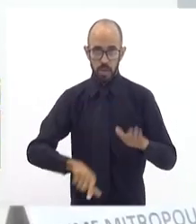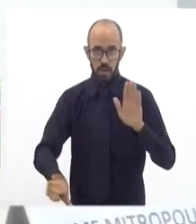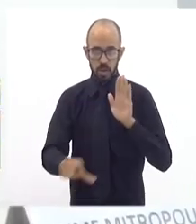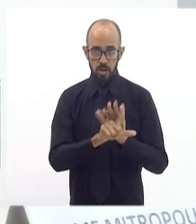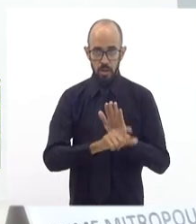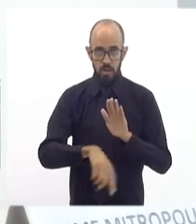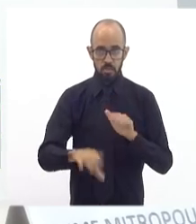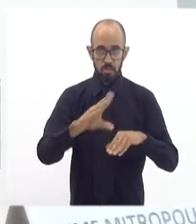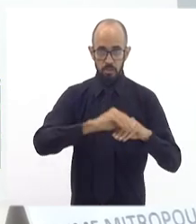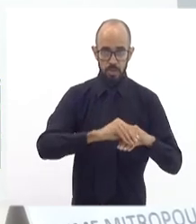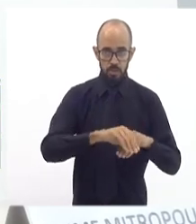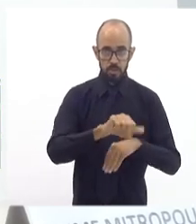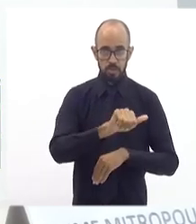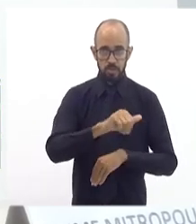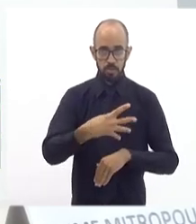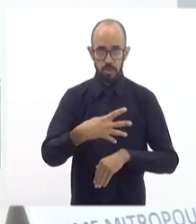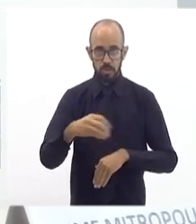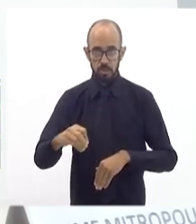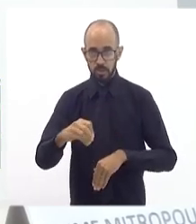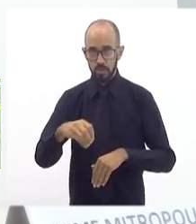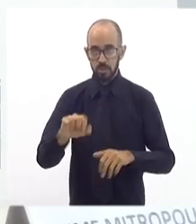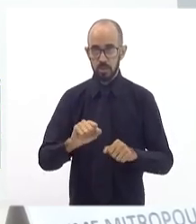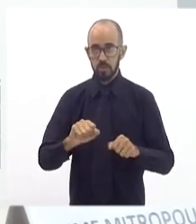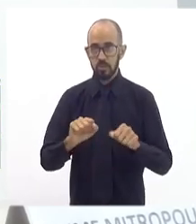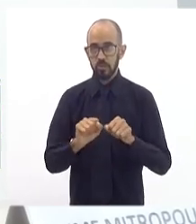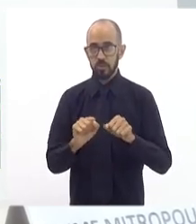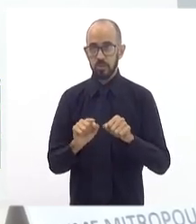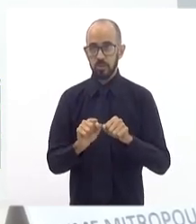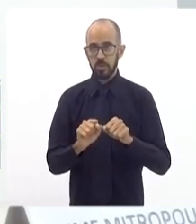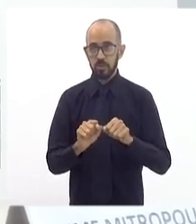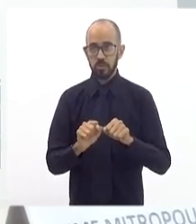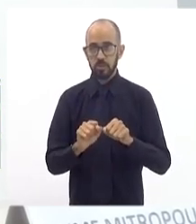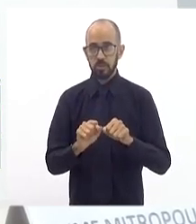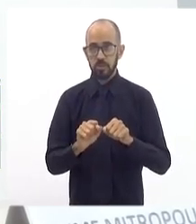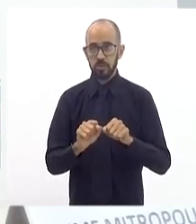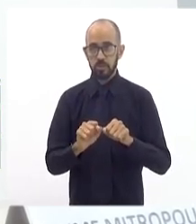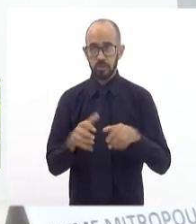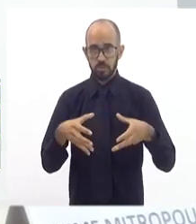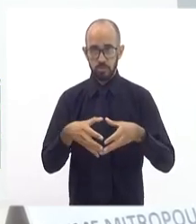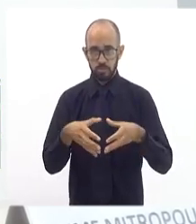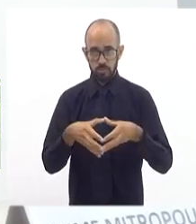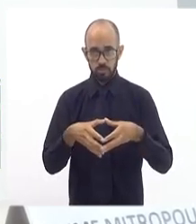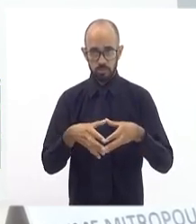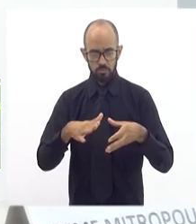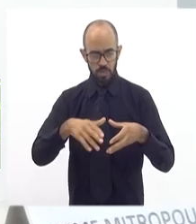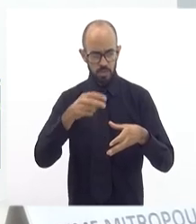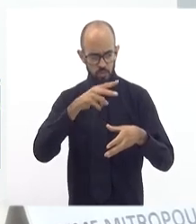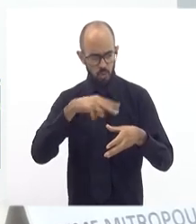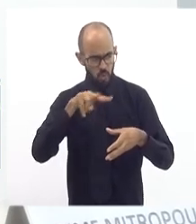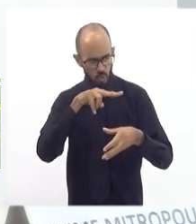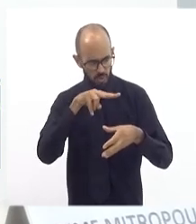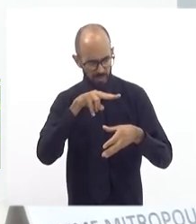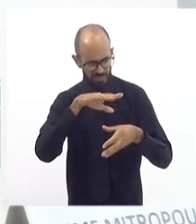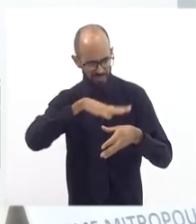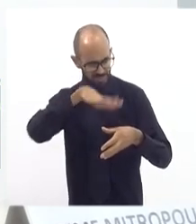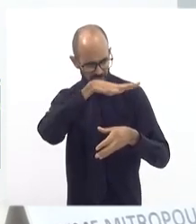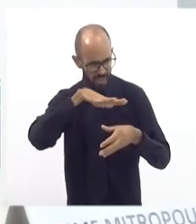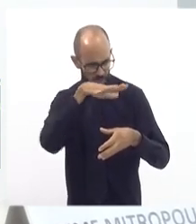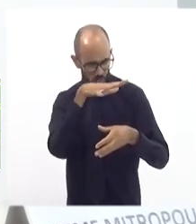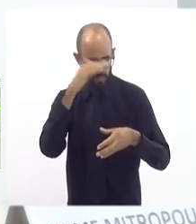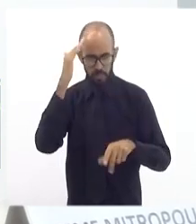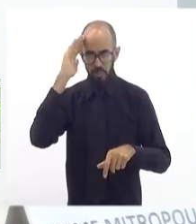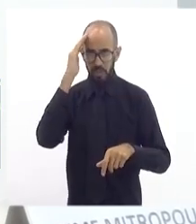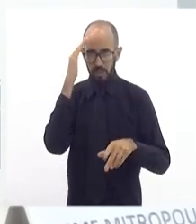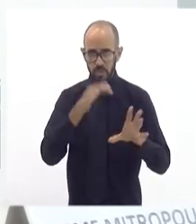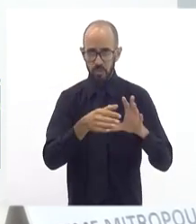a lei complementar 140 conseguiu de fazer essa delegação Mas visto de forma holística a gente entendendo que o